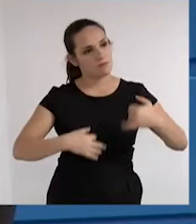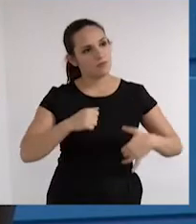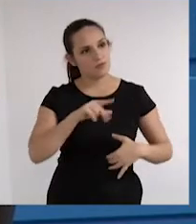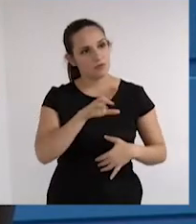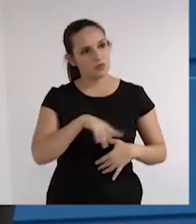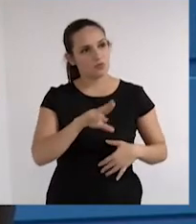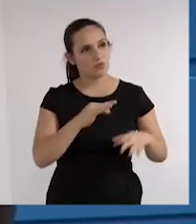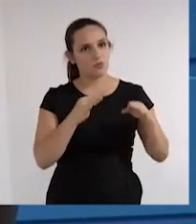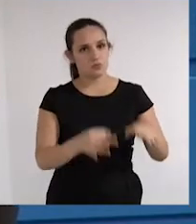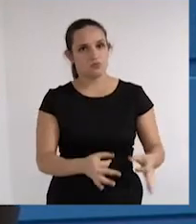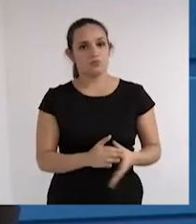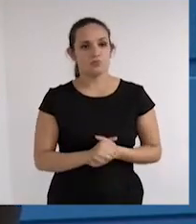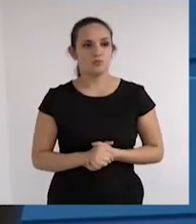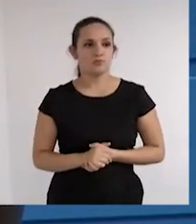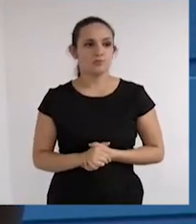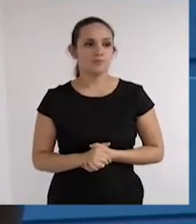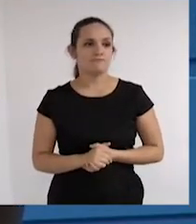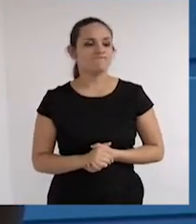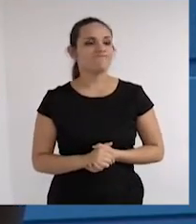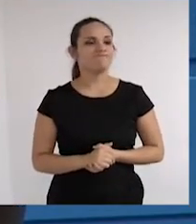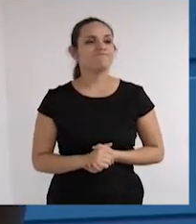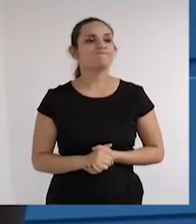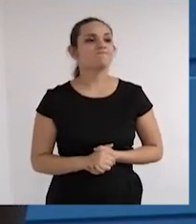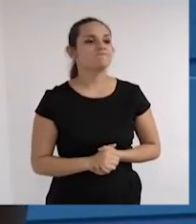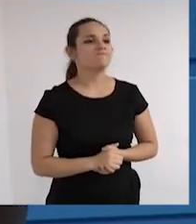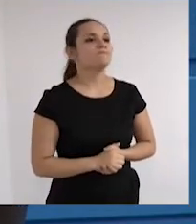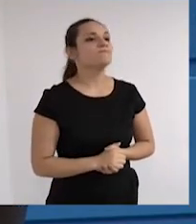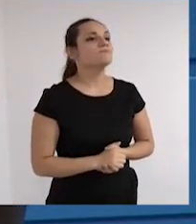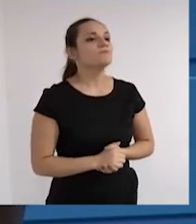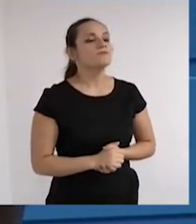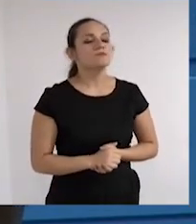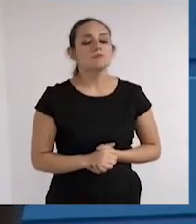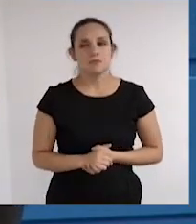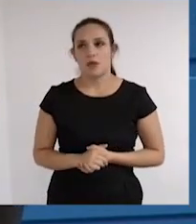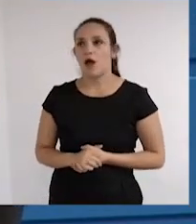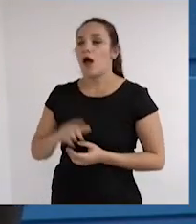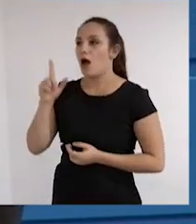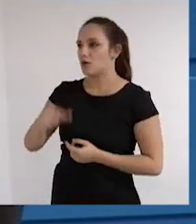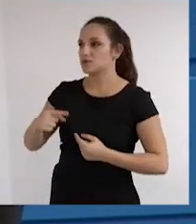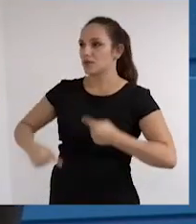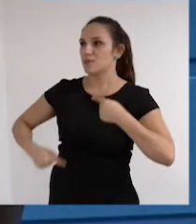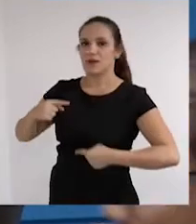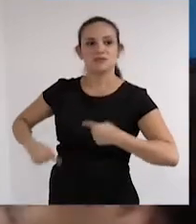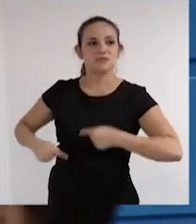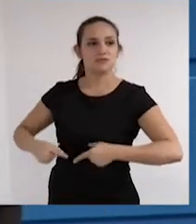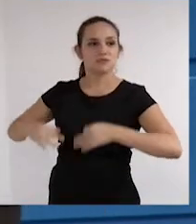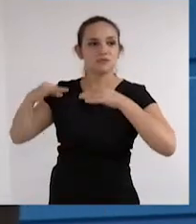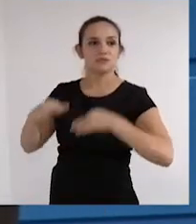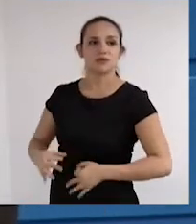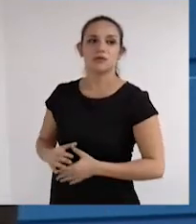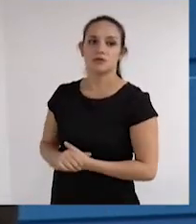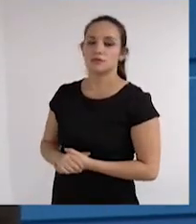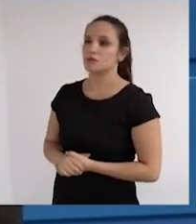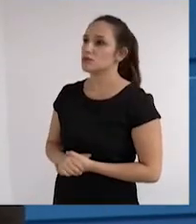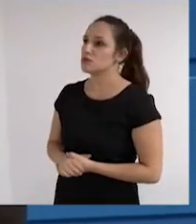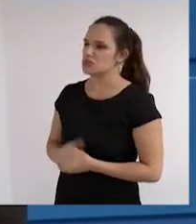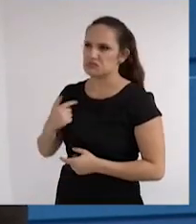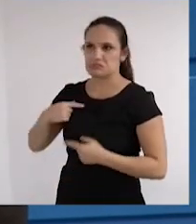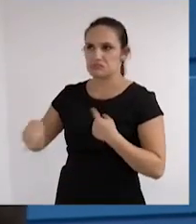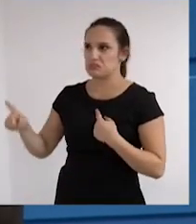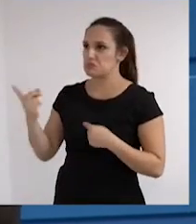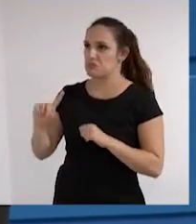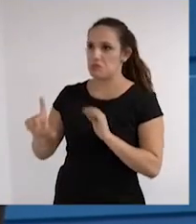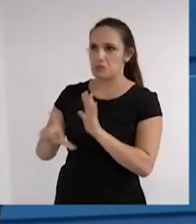por Vossa Excelência, um debate que foi feito aqui e que nós nos posicionamos firmemente contrários ao